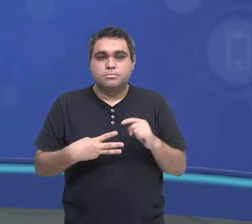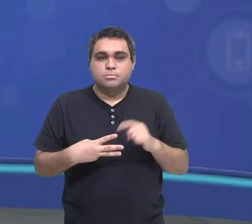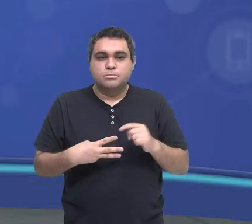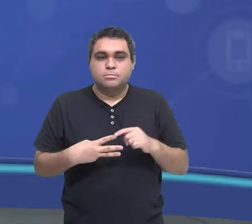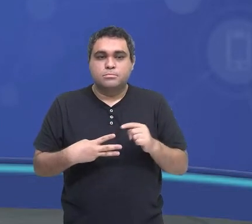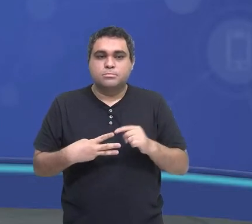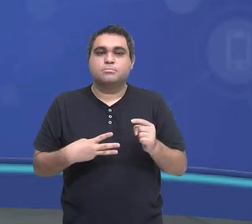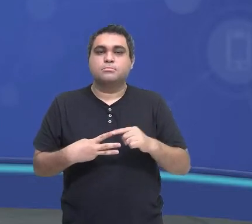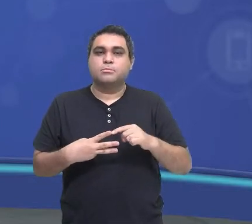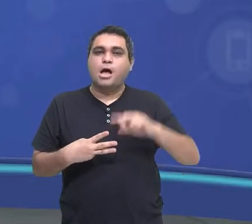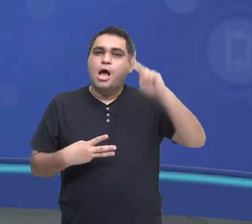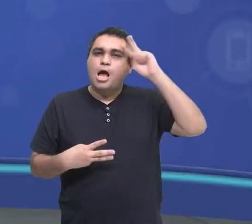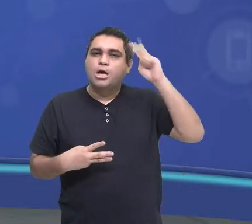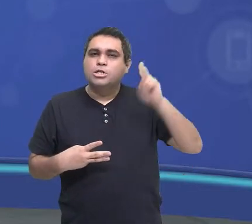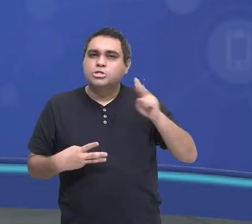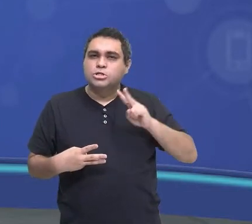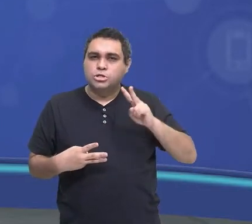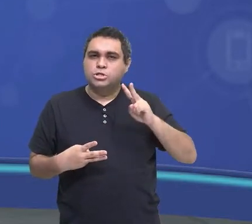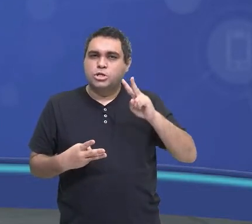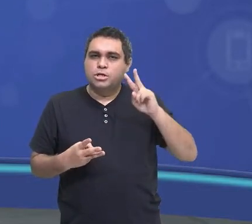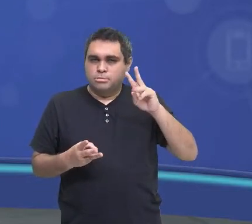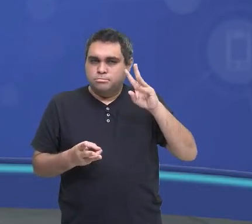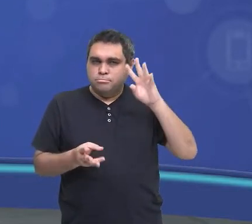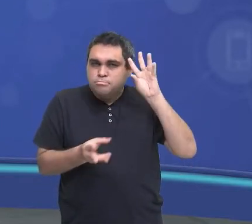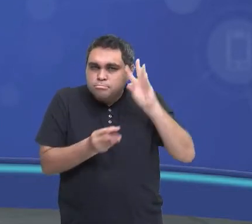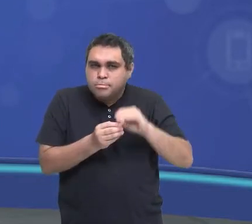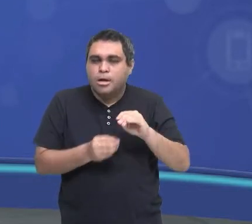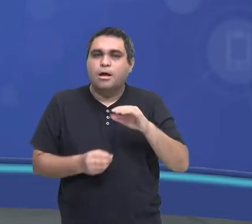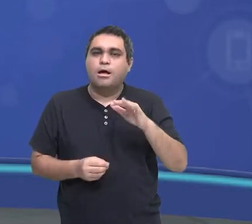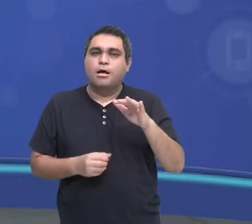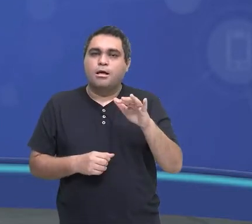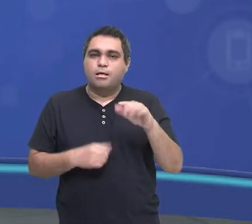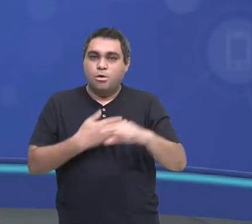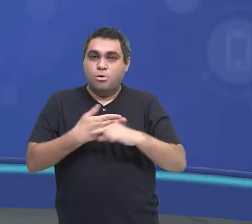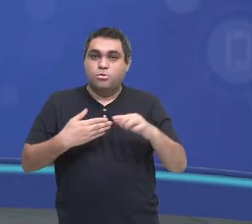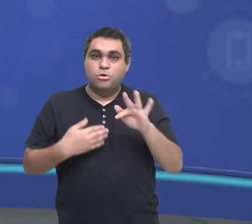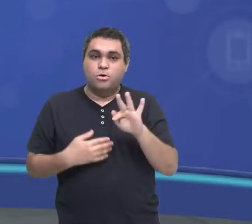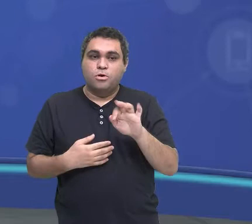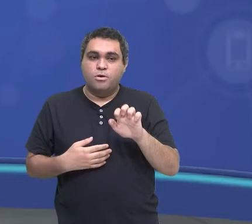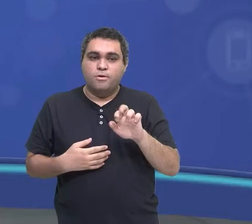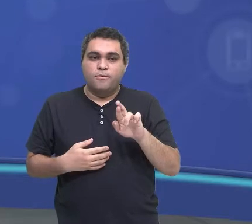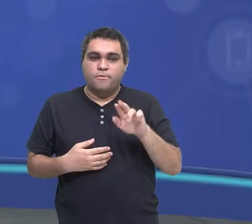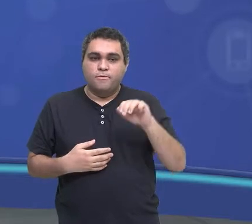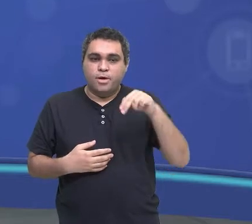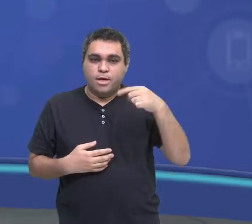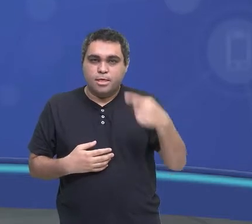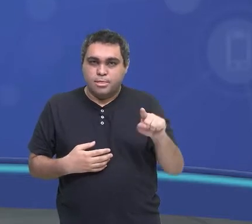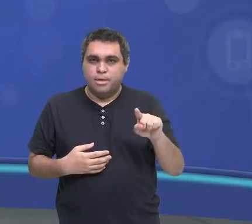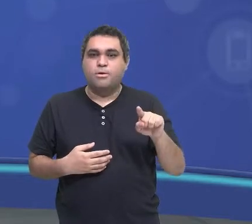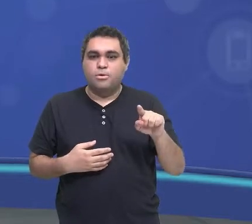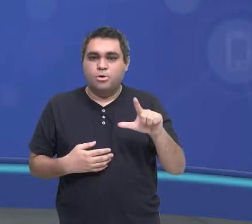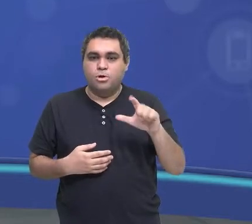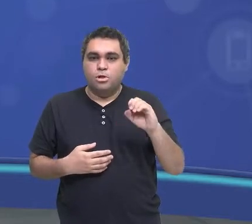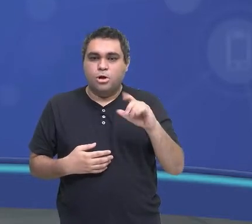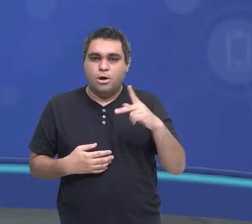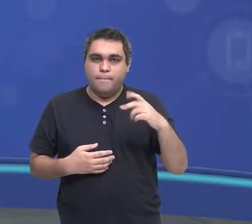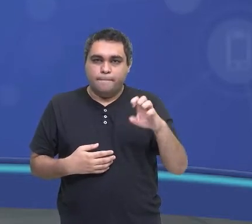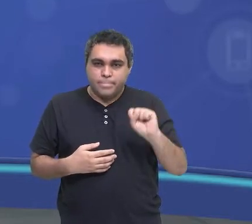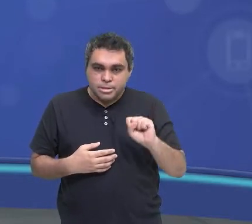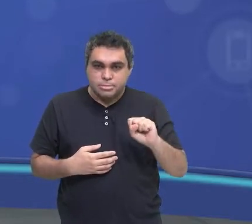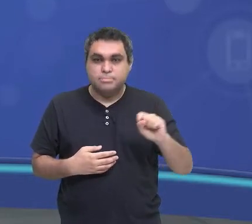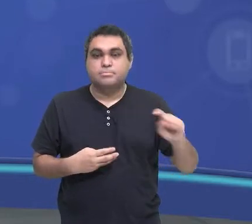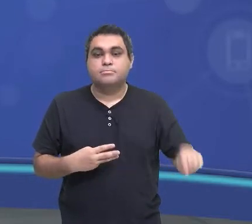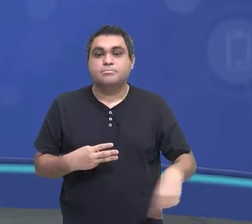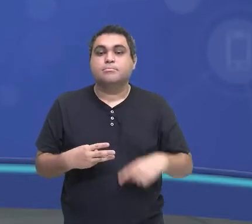temos o quê? A crônica histórica de Fernão Lopes. Então ele vai contar ali a história de Portugal, dos 3 reis, pelo menos 3 reis. A